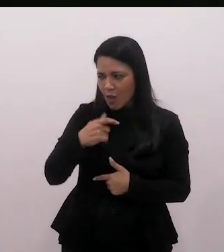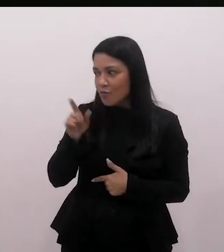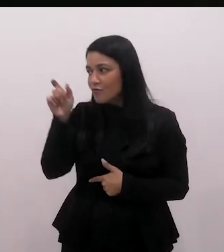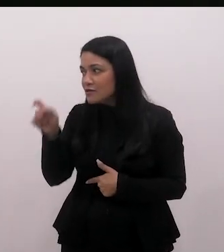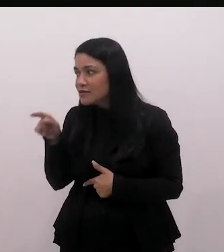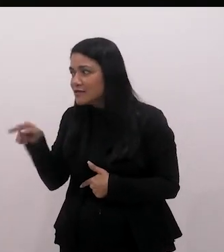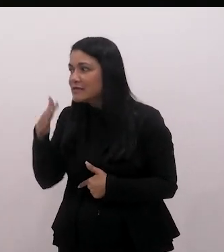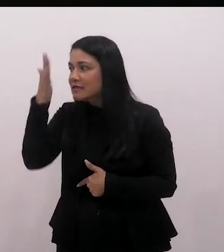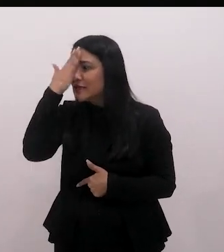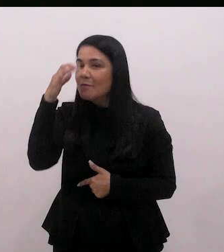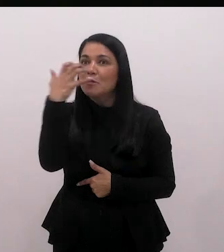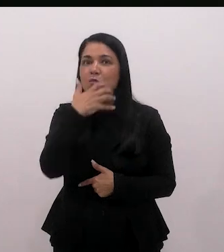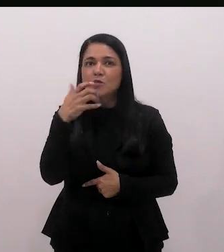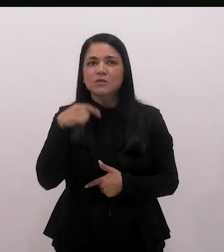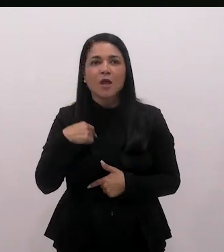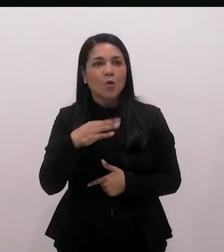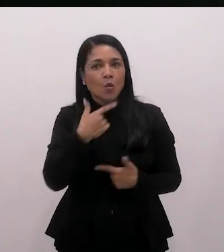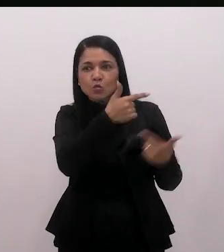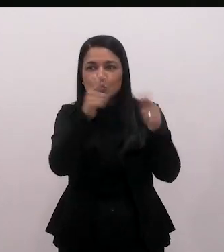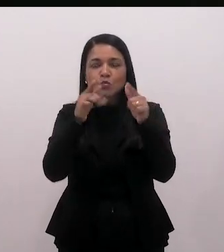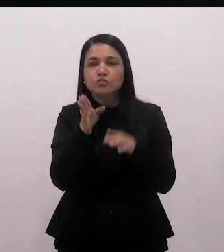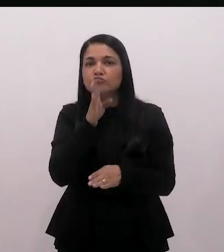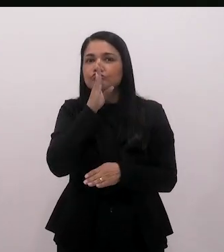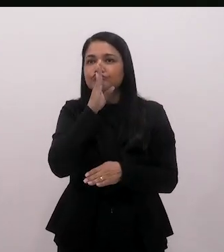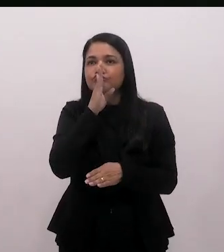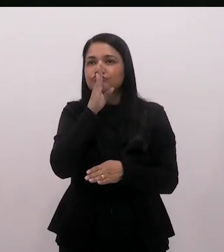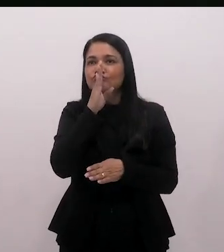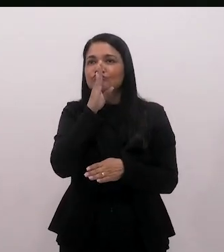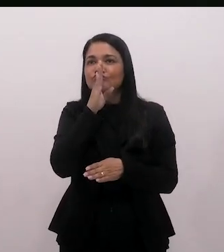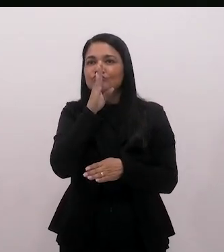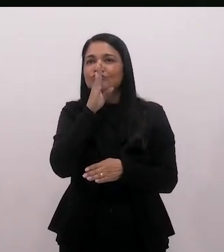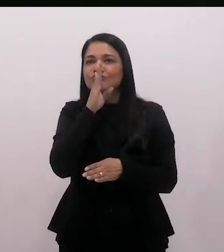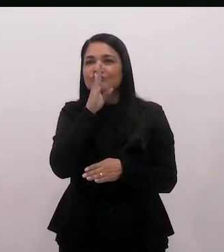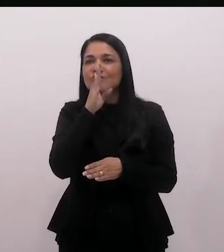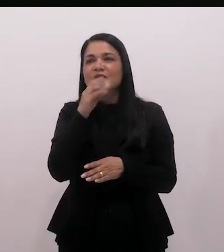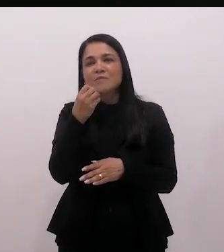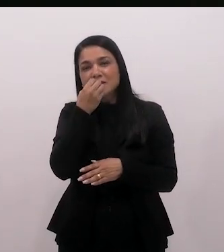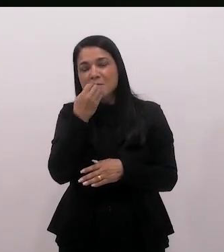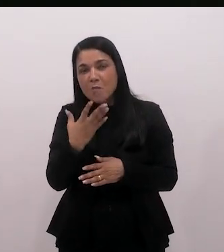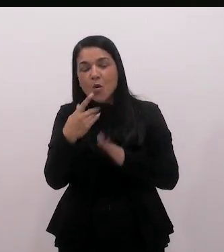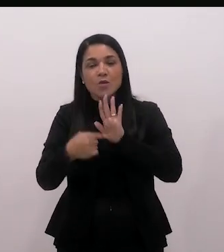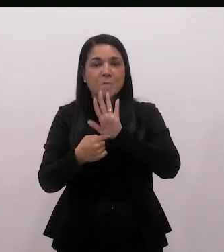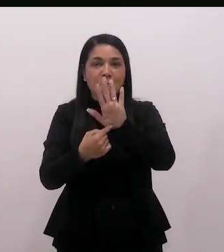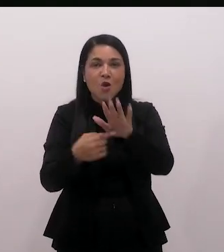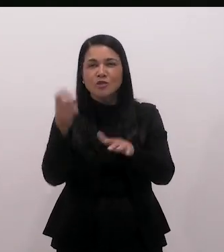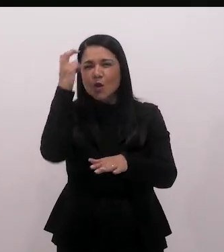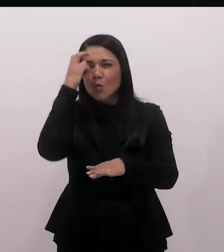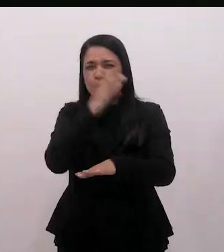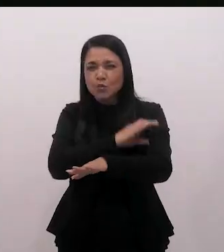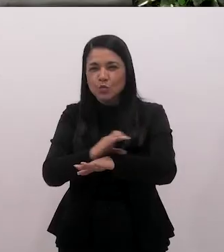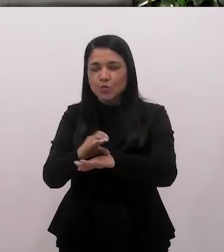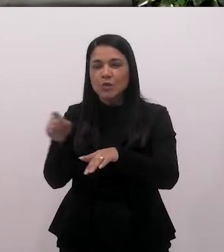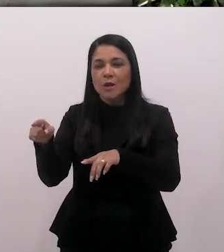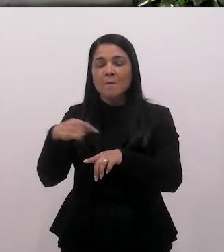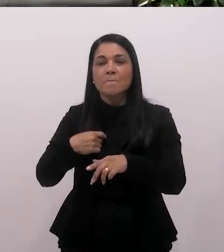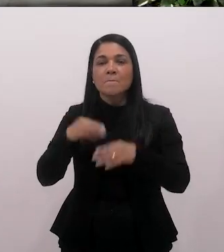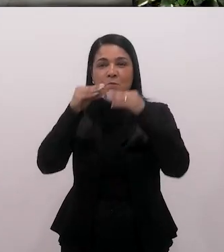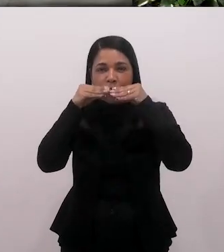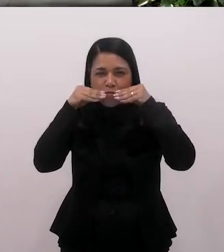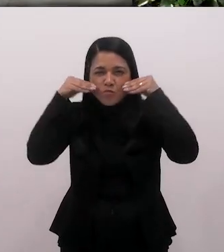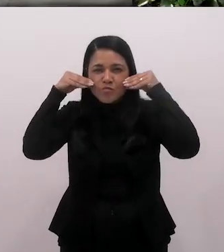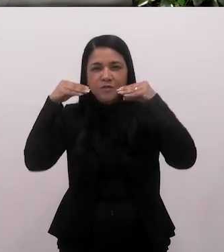eu e você. Tem todo mundo calado. Mas isto é ótimo, mostra esta fusão. Você falava há bocado da cultura, Moçambique até